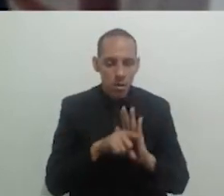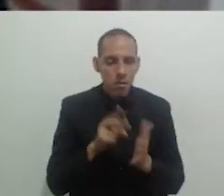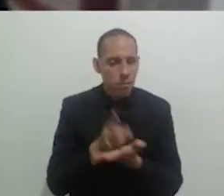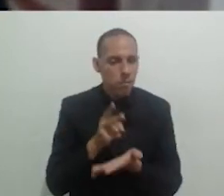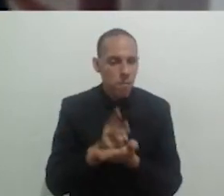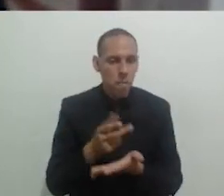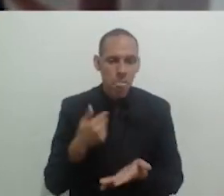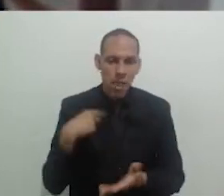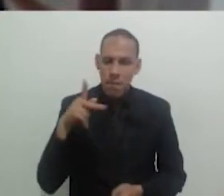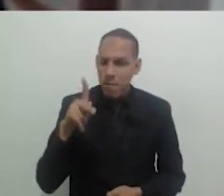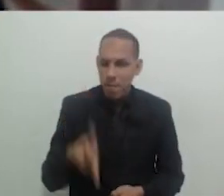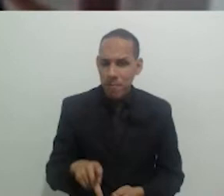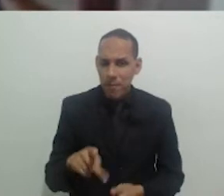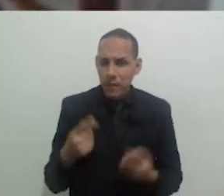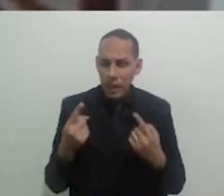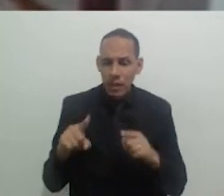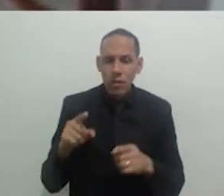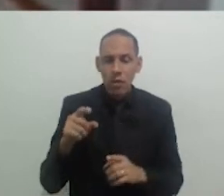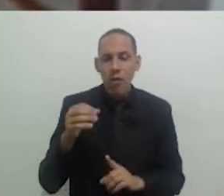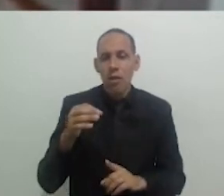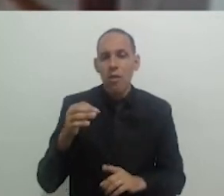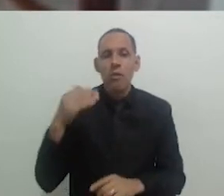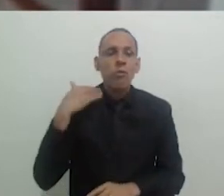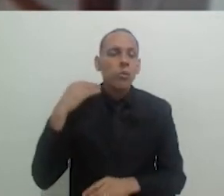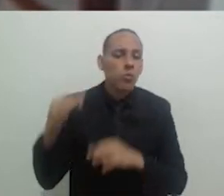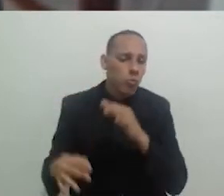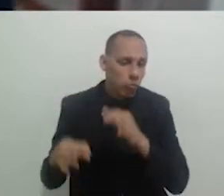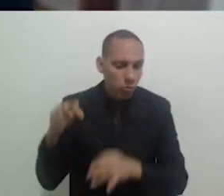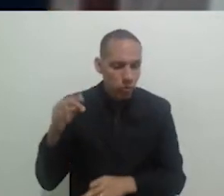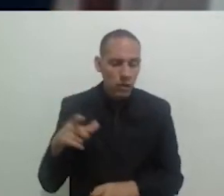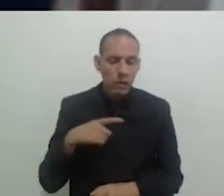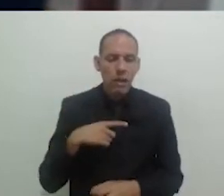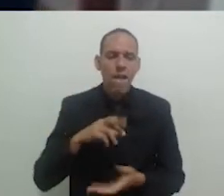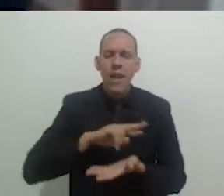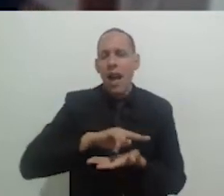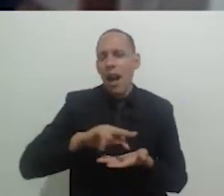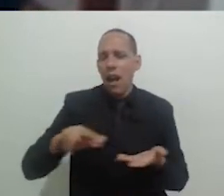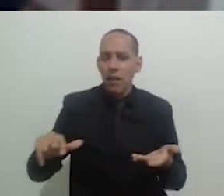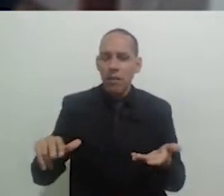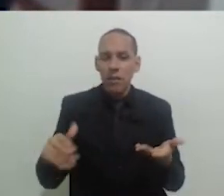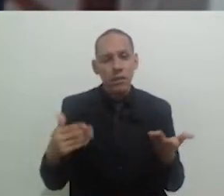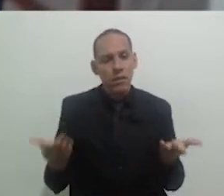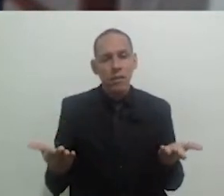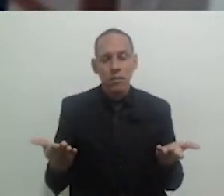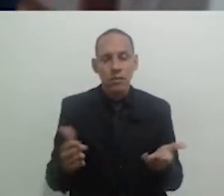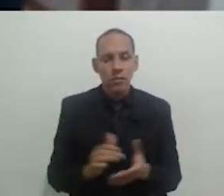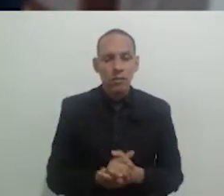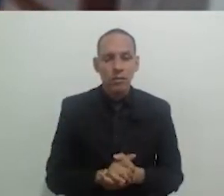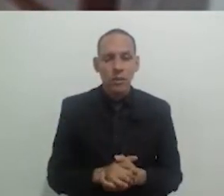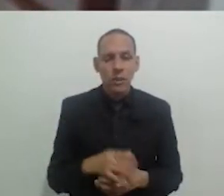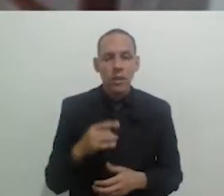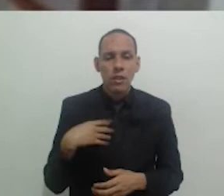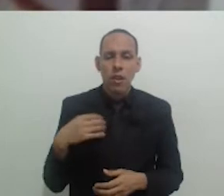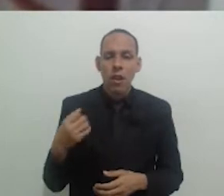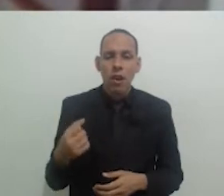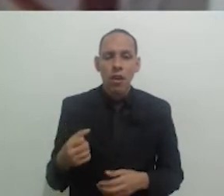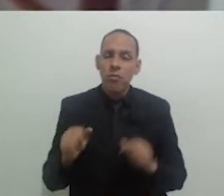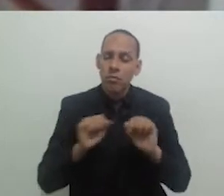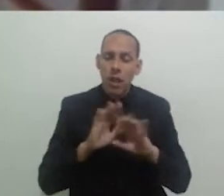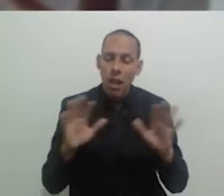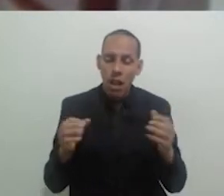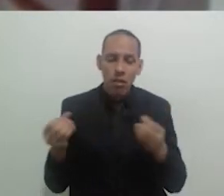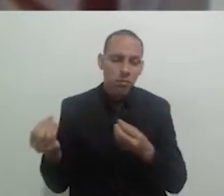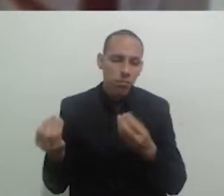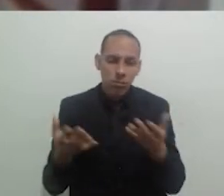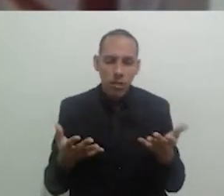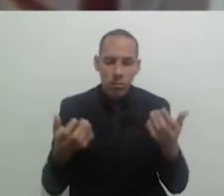contra juiz aqui no tribunal. Já houve vários casos. Então, apenas estou levantando essa letra. Vai ser